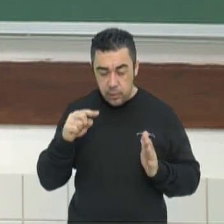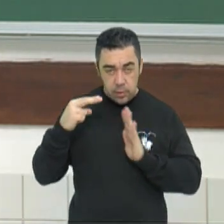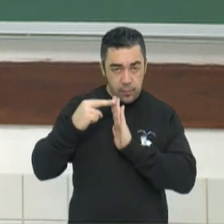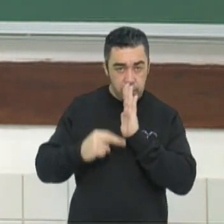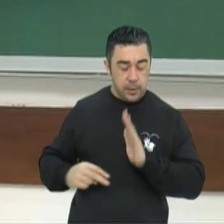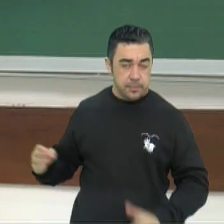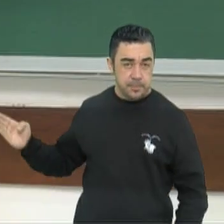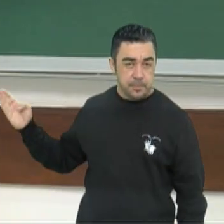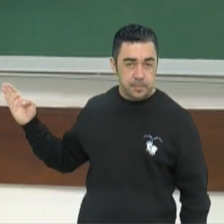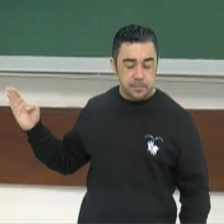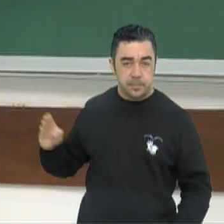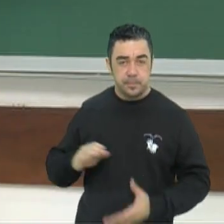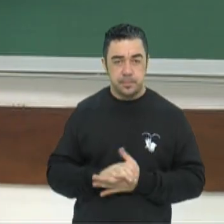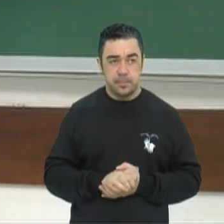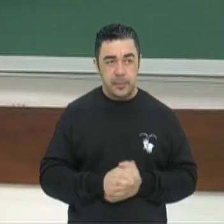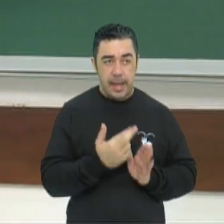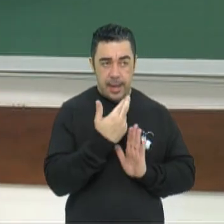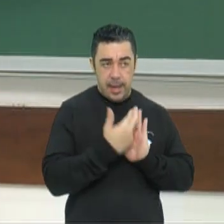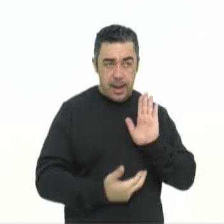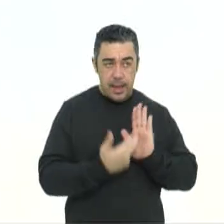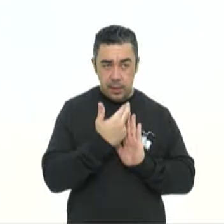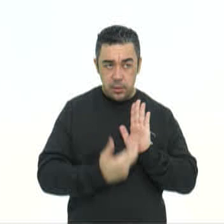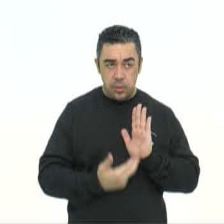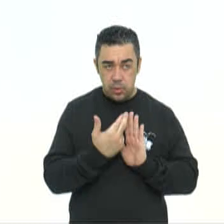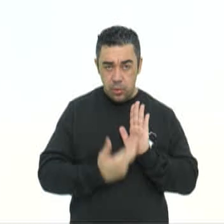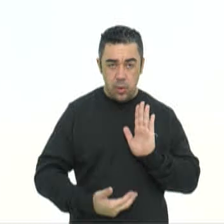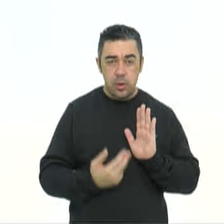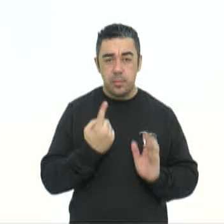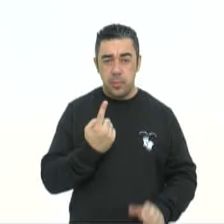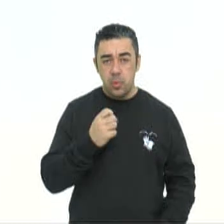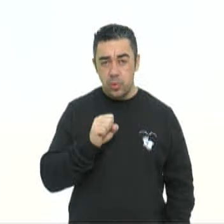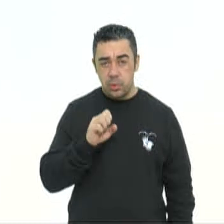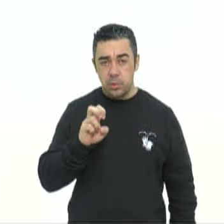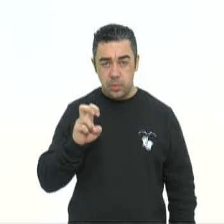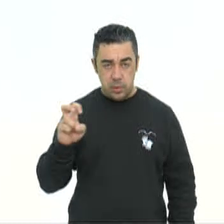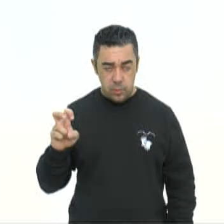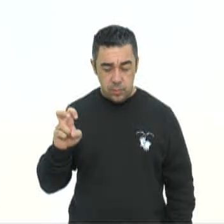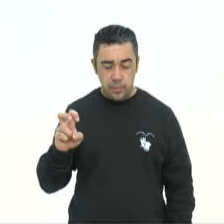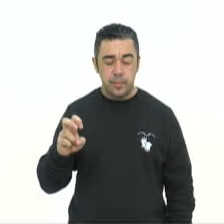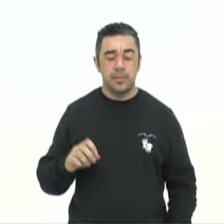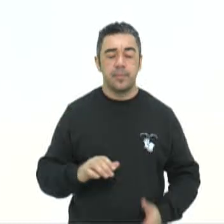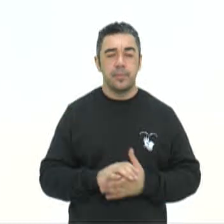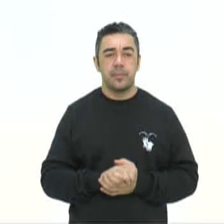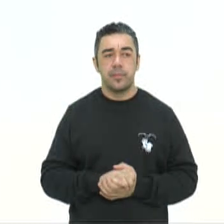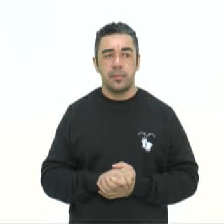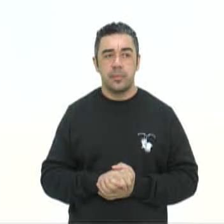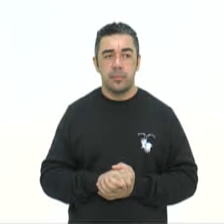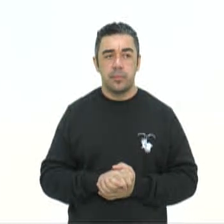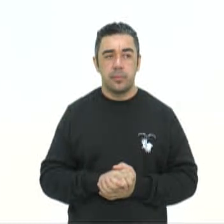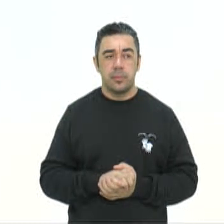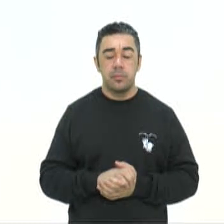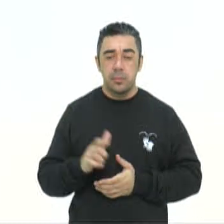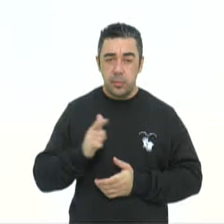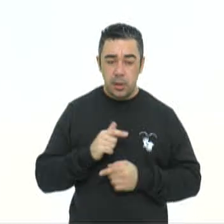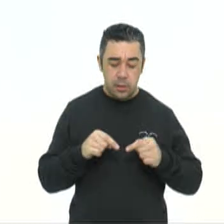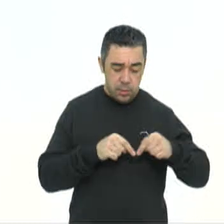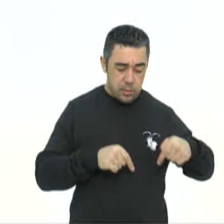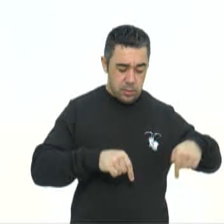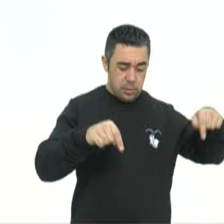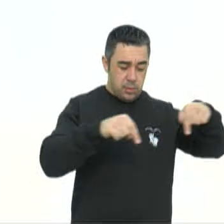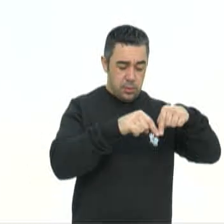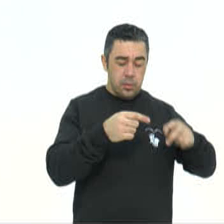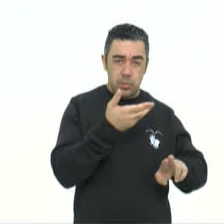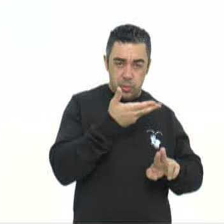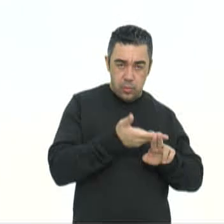aqui? Relatório do presidente de província do Paraná de 1855. Pelo que toca a terrenos destinados ao uso dos índios,